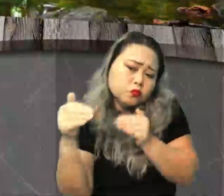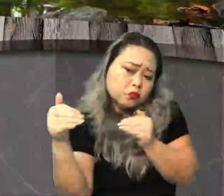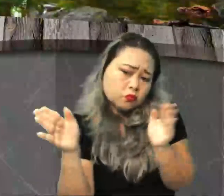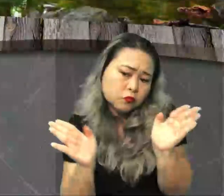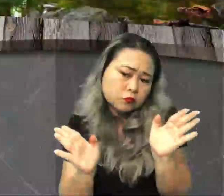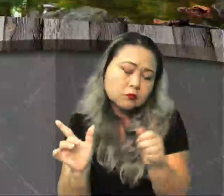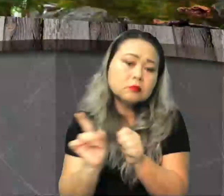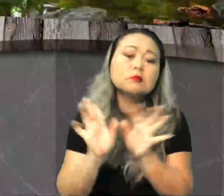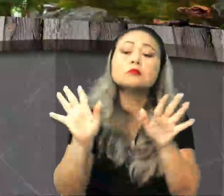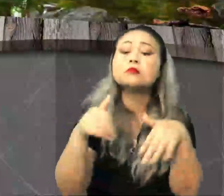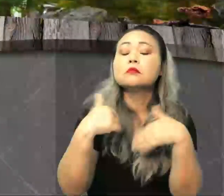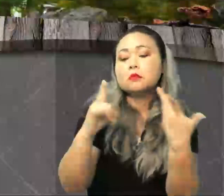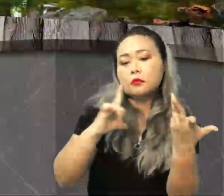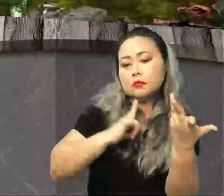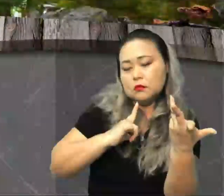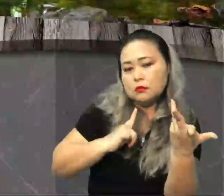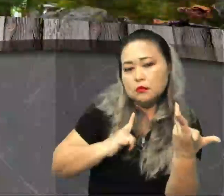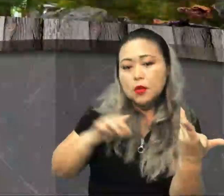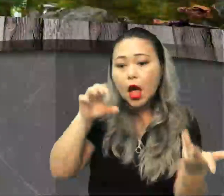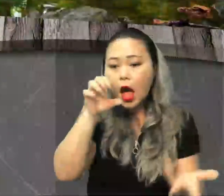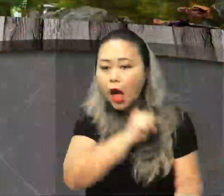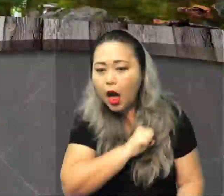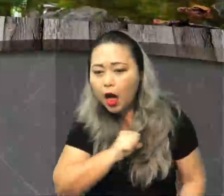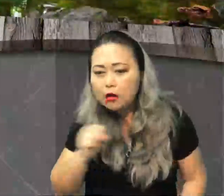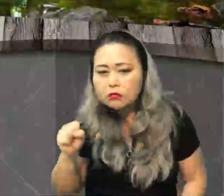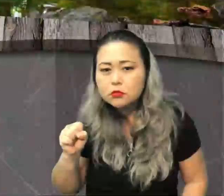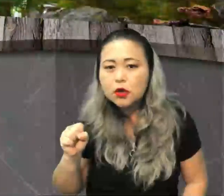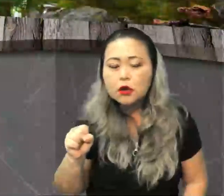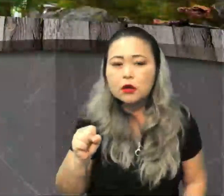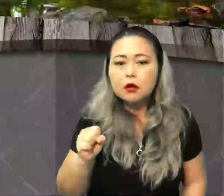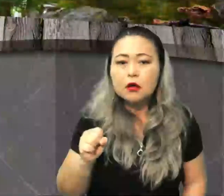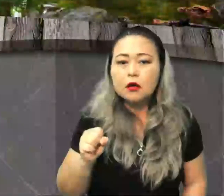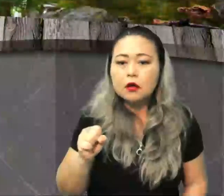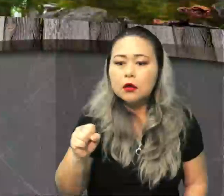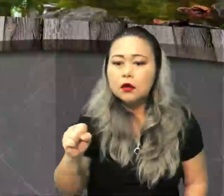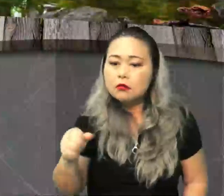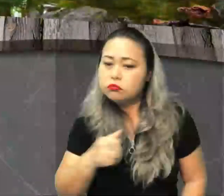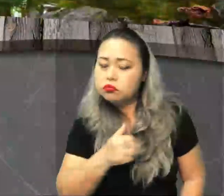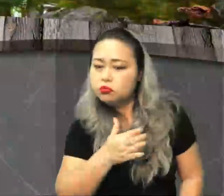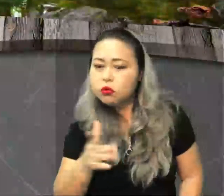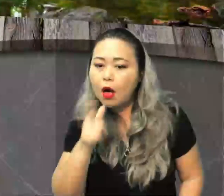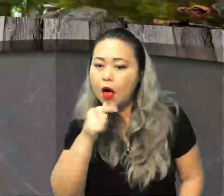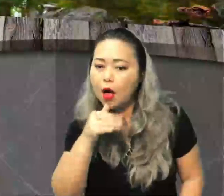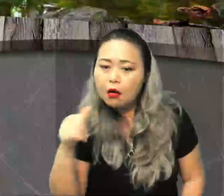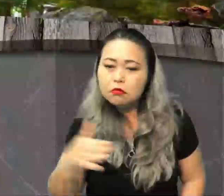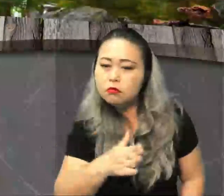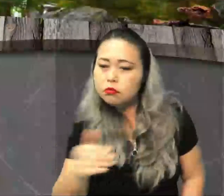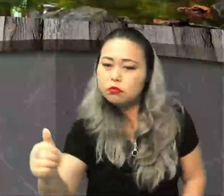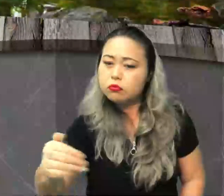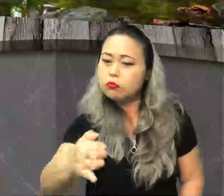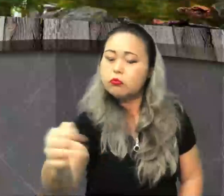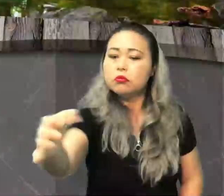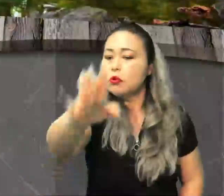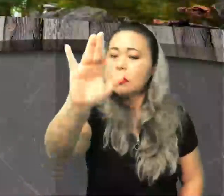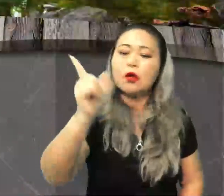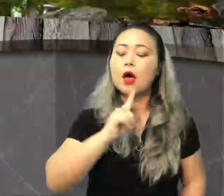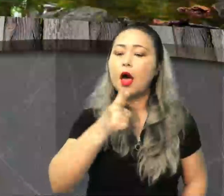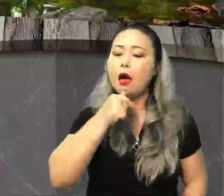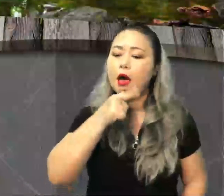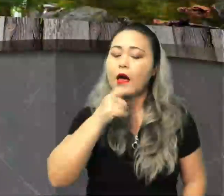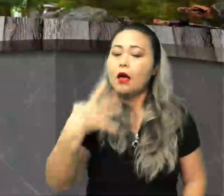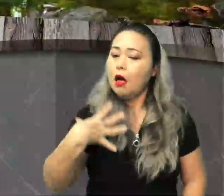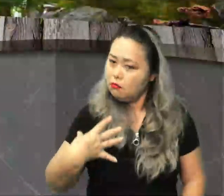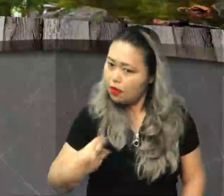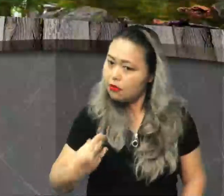menorzinhos, tá? Que tem uma habilidade muito grande, né? A própria ecdna ali na água, se deslocando muito